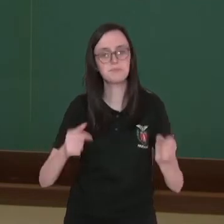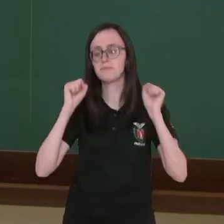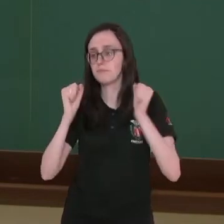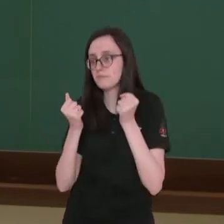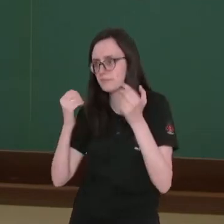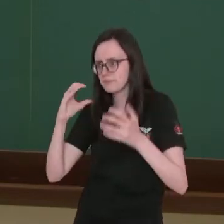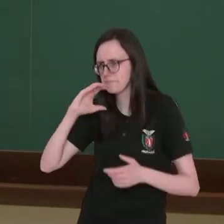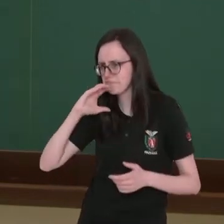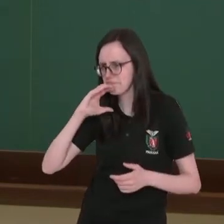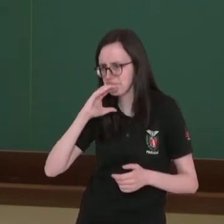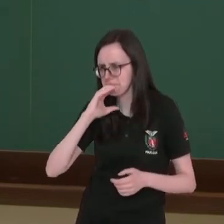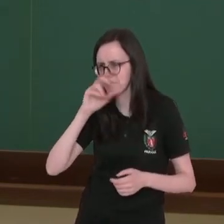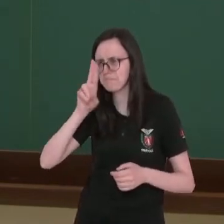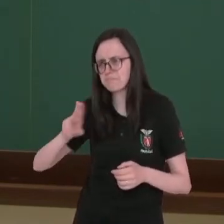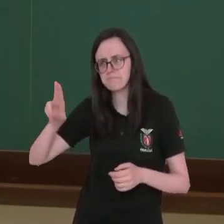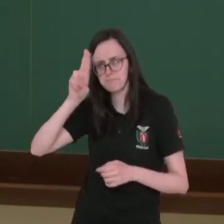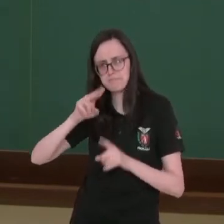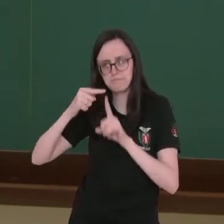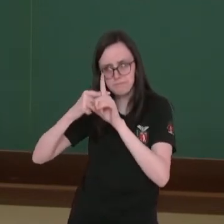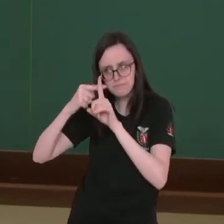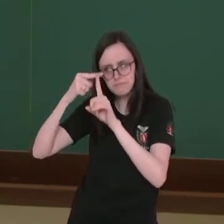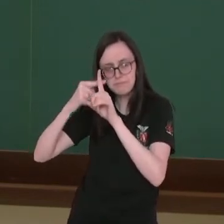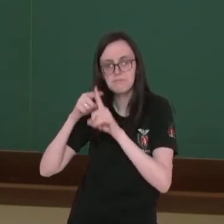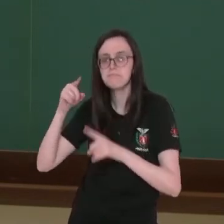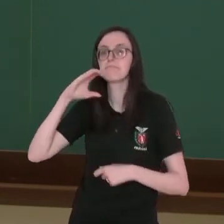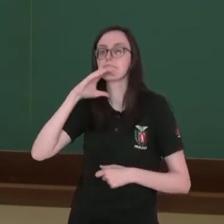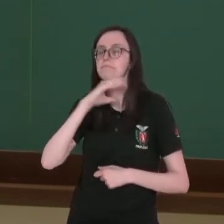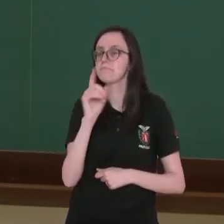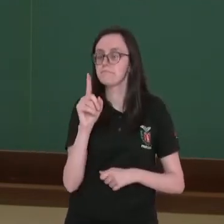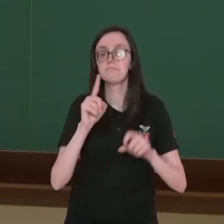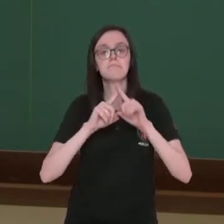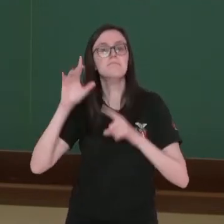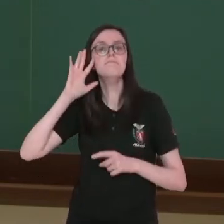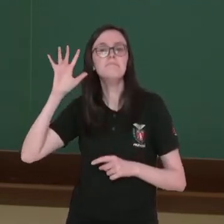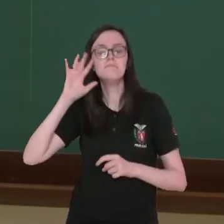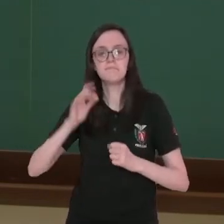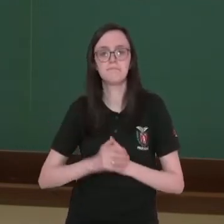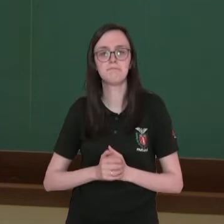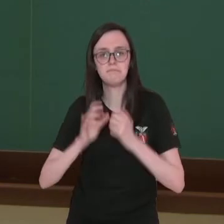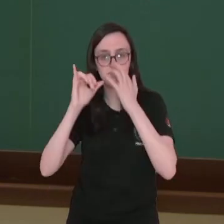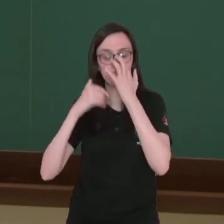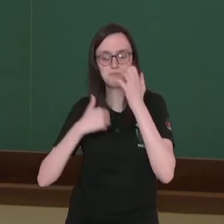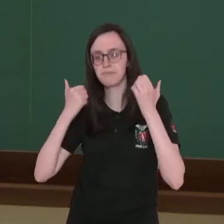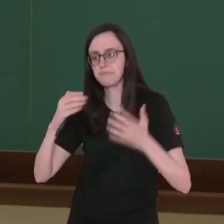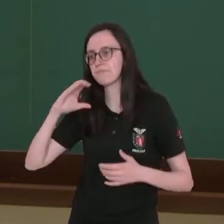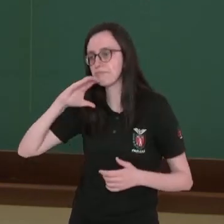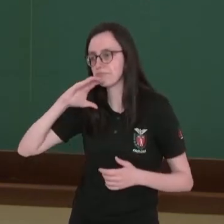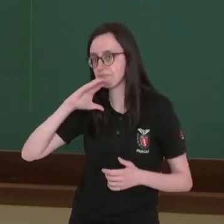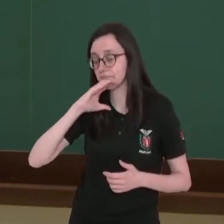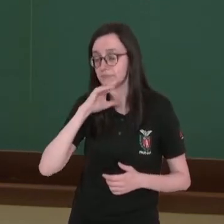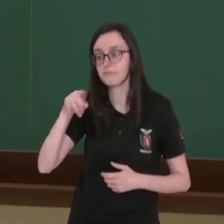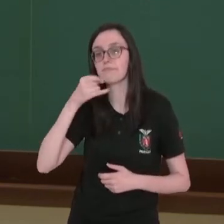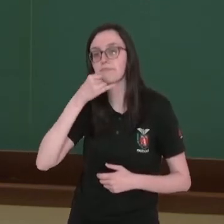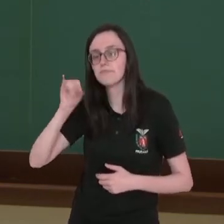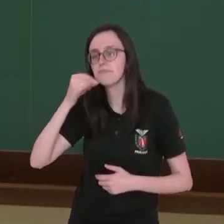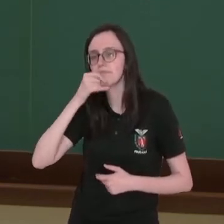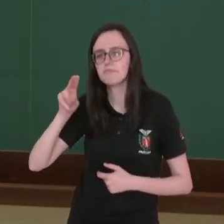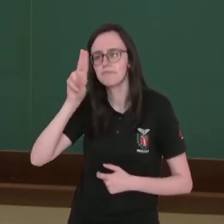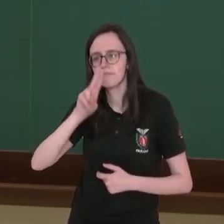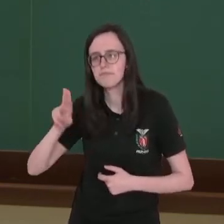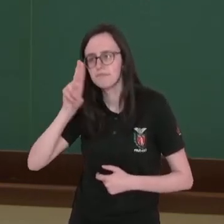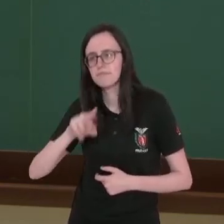calor e ele usar esse calor para empurrar algo, ele não esquenta. Imagina o seguinte, se eu der calor e toda essa energia for usada